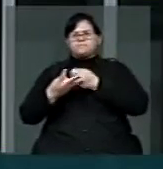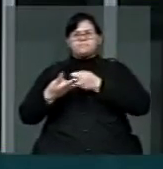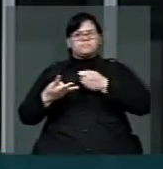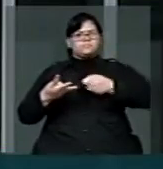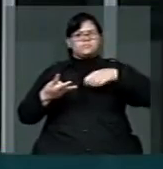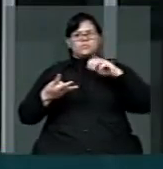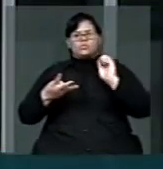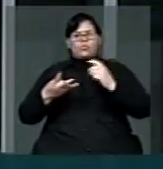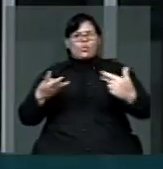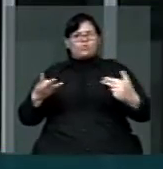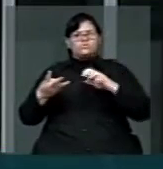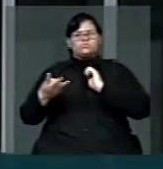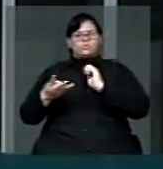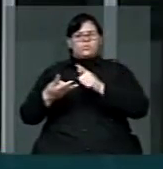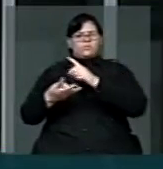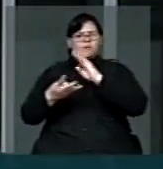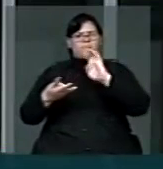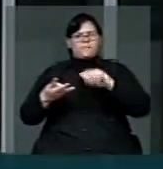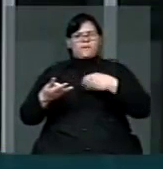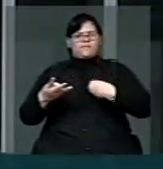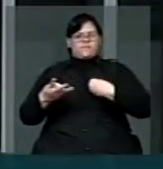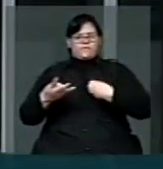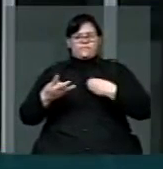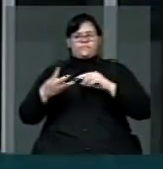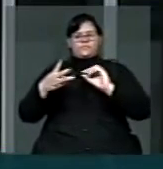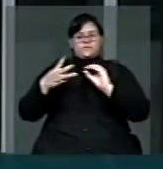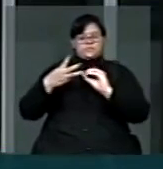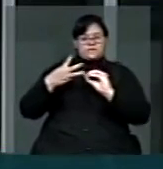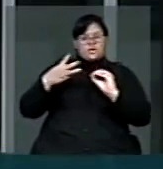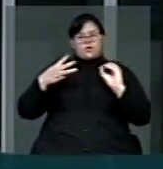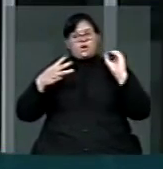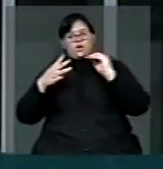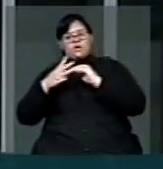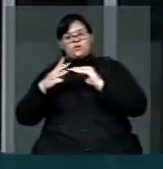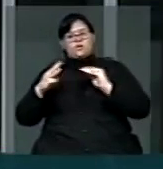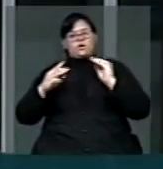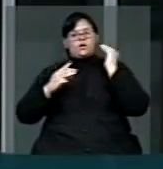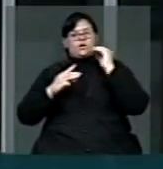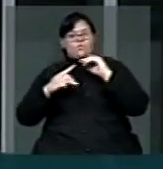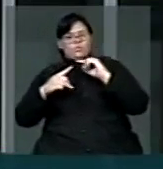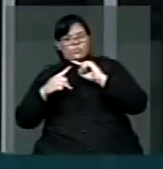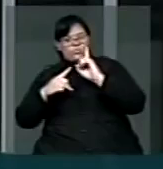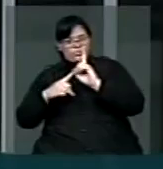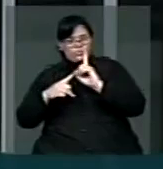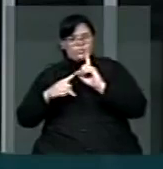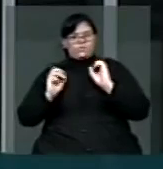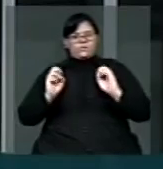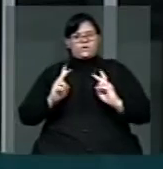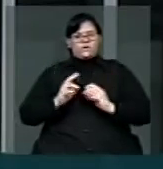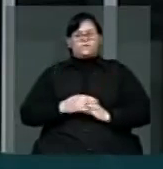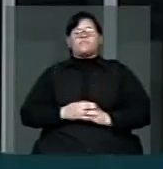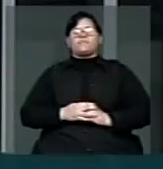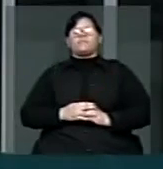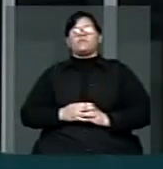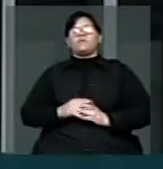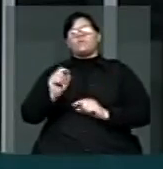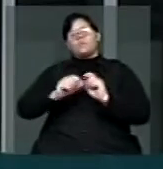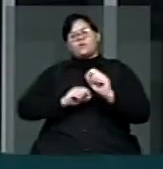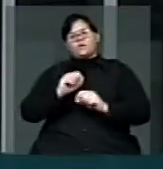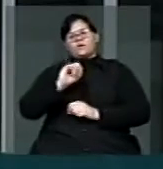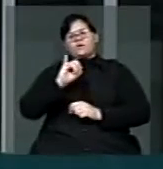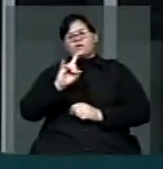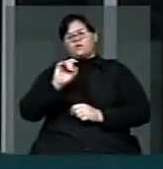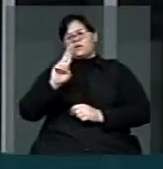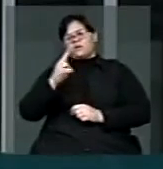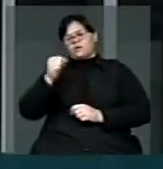renda. O que varia de 0 a 1, quanto mais próximo de 1, maior o desenvolvimento humano. É olhando o